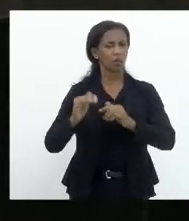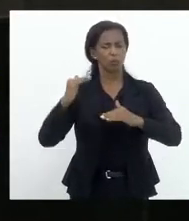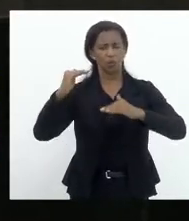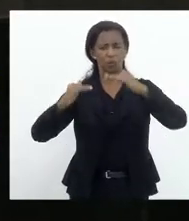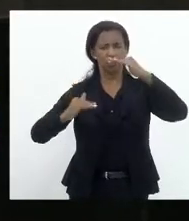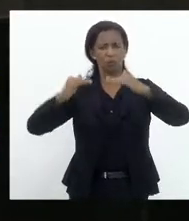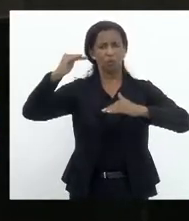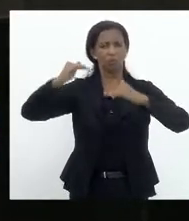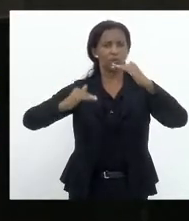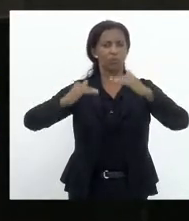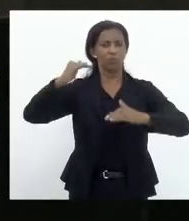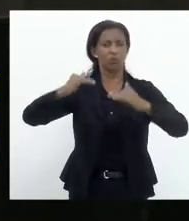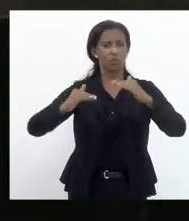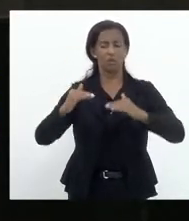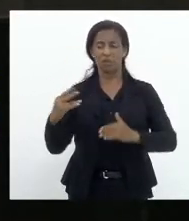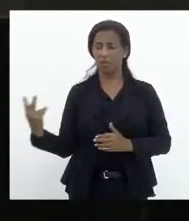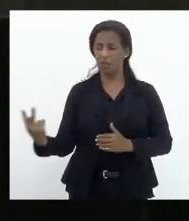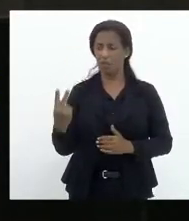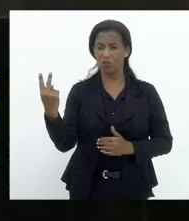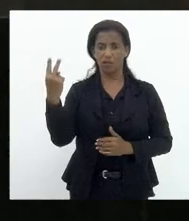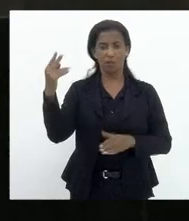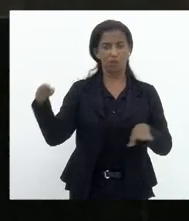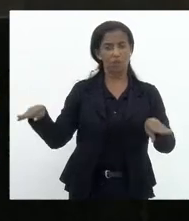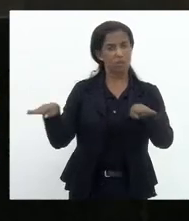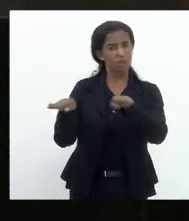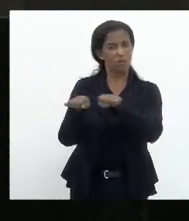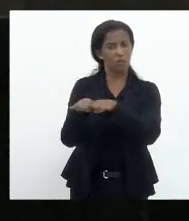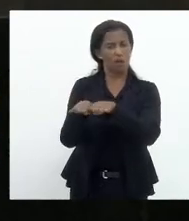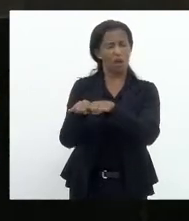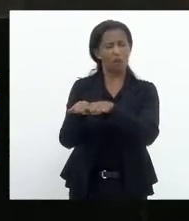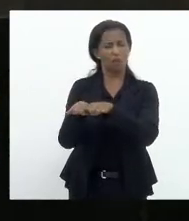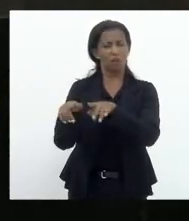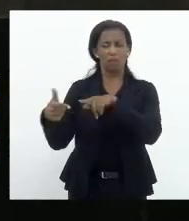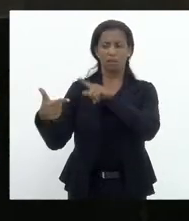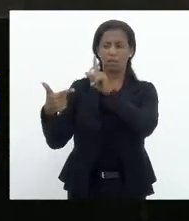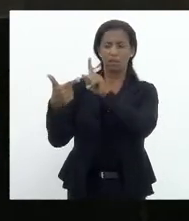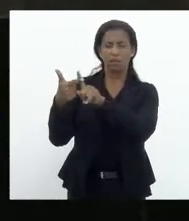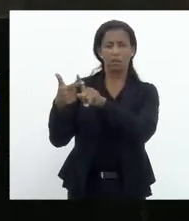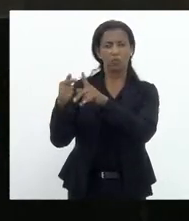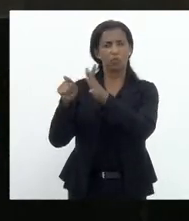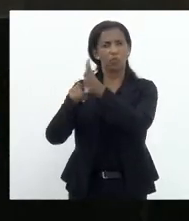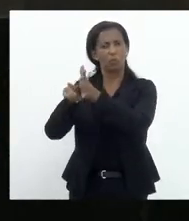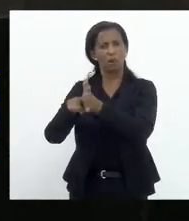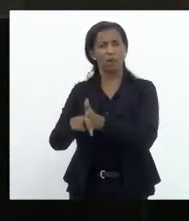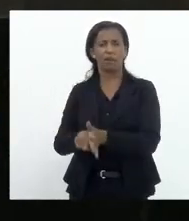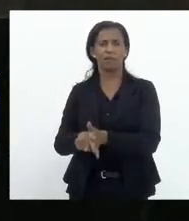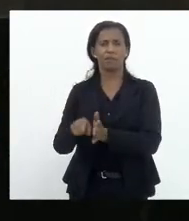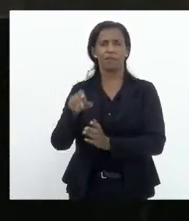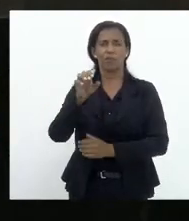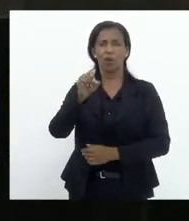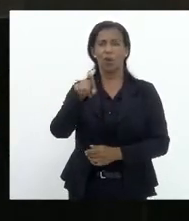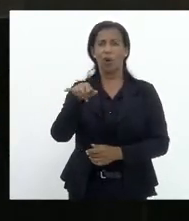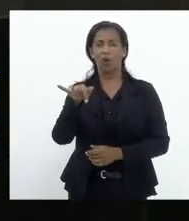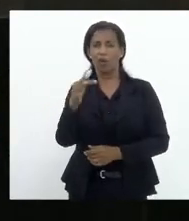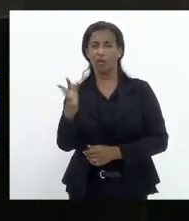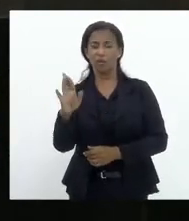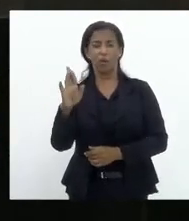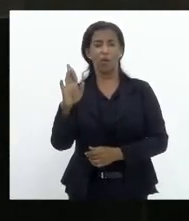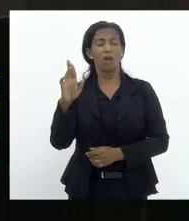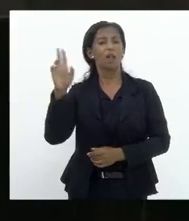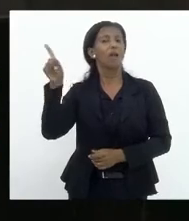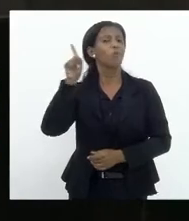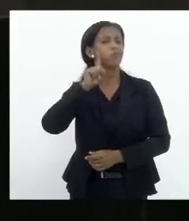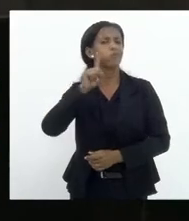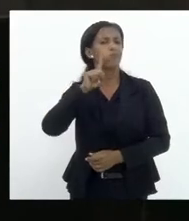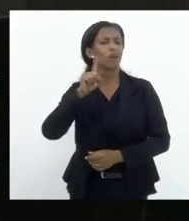para que essa esses valores se igualem segundo uma pesquisa da Universidade de Oxford é de 70 anos